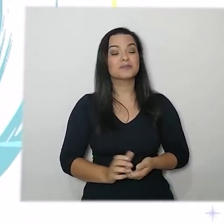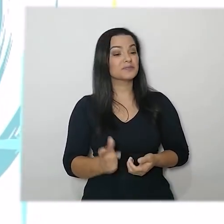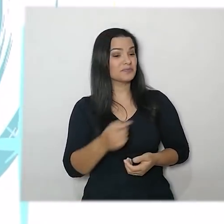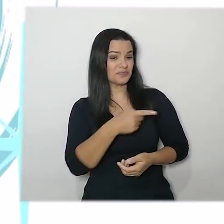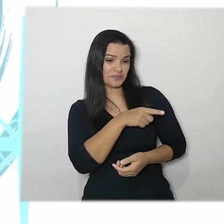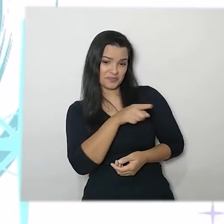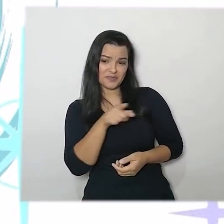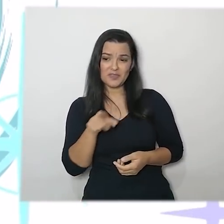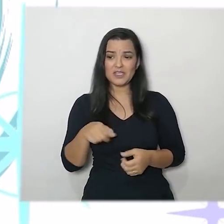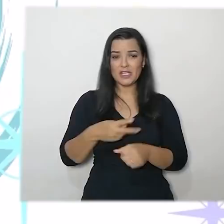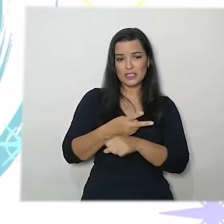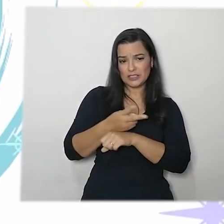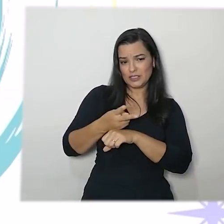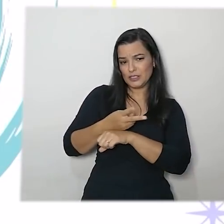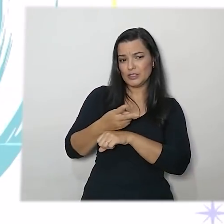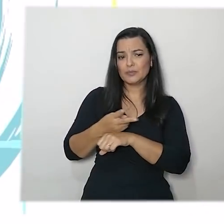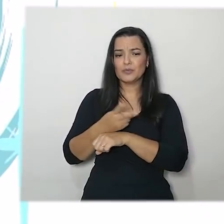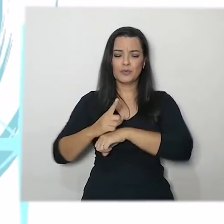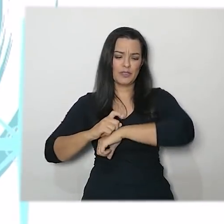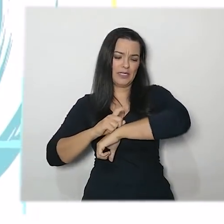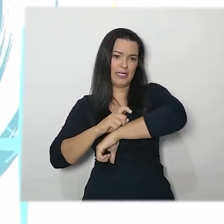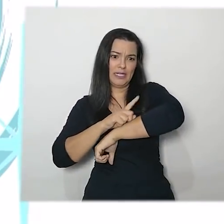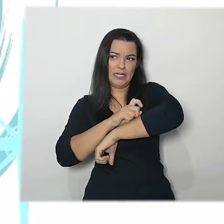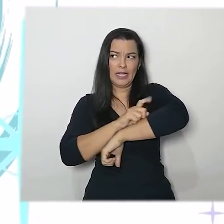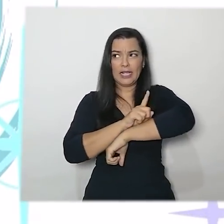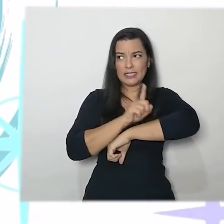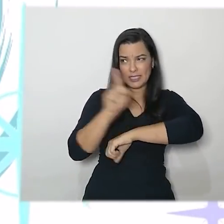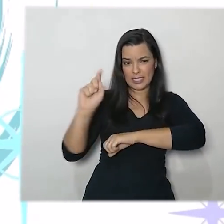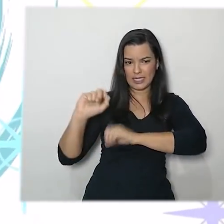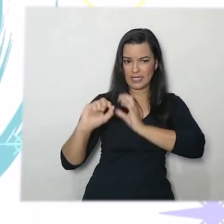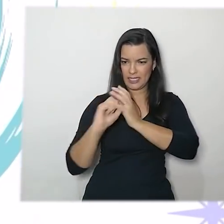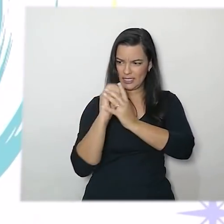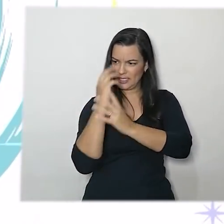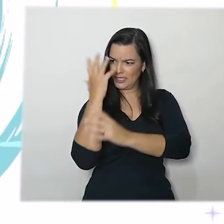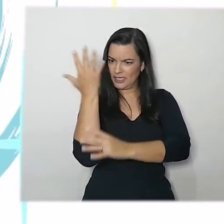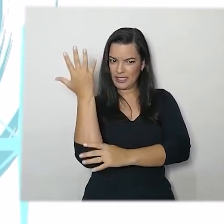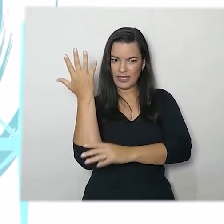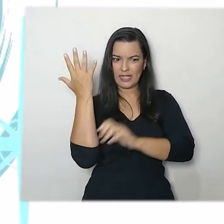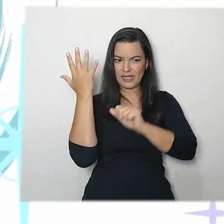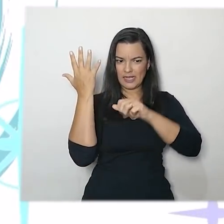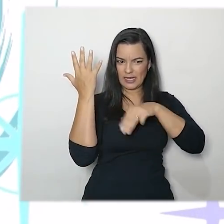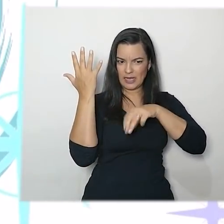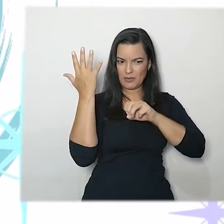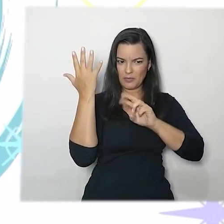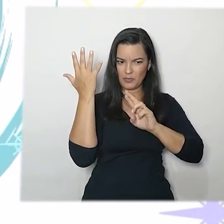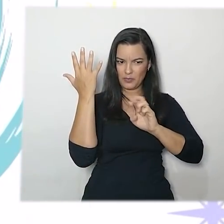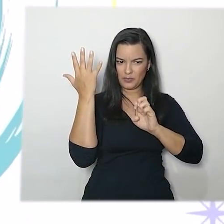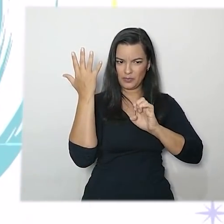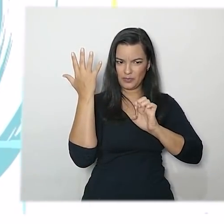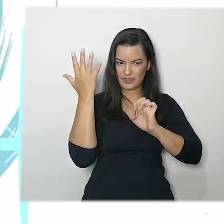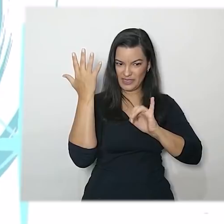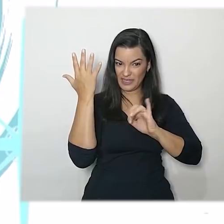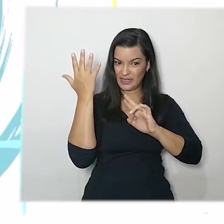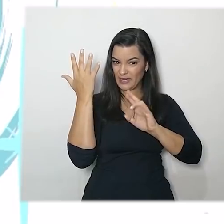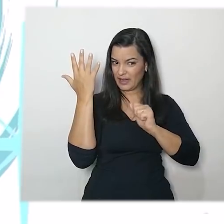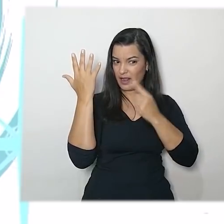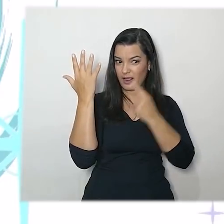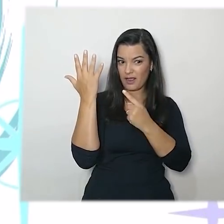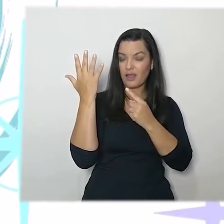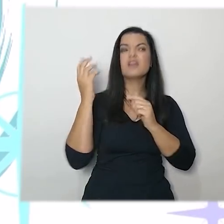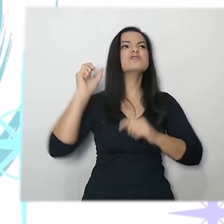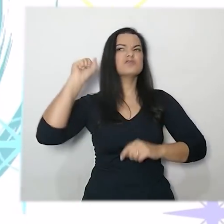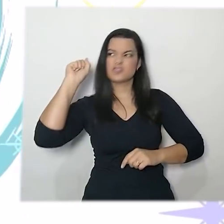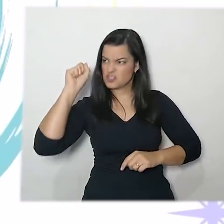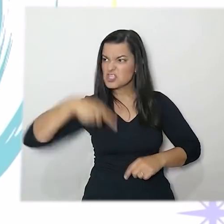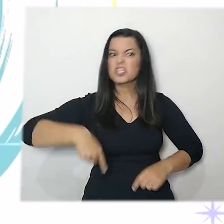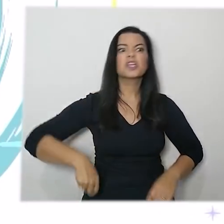Estão procurando a lagarta da moreira? Estamos sim, aquela horrorosa,